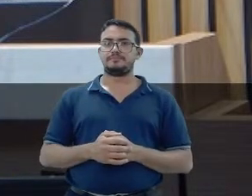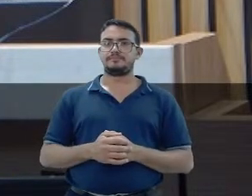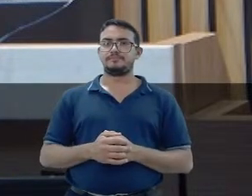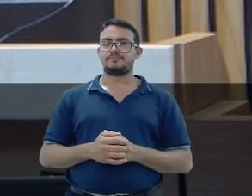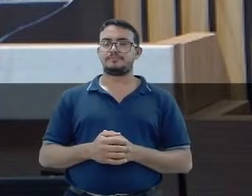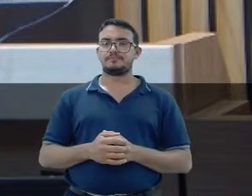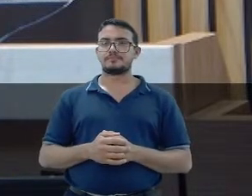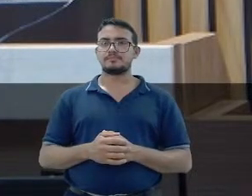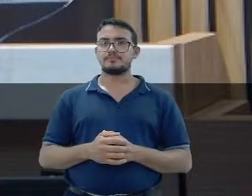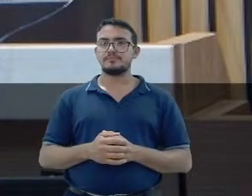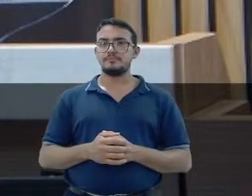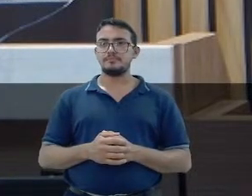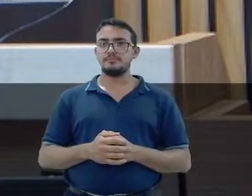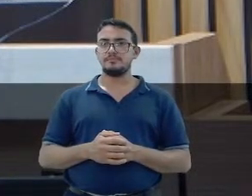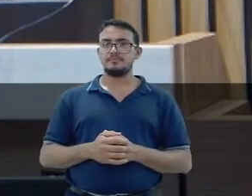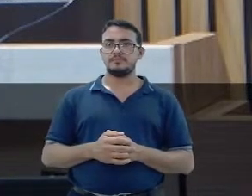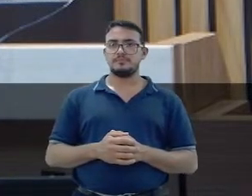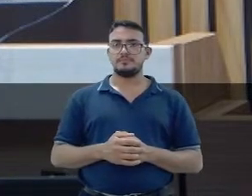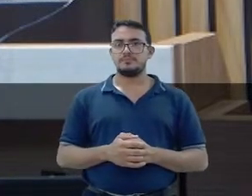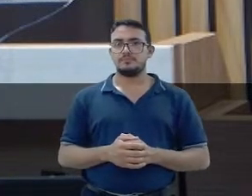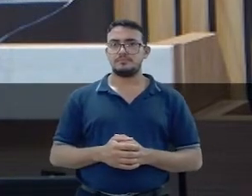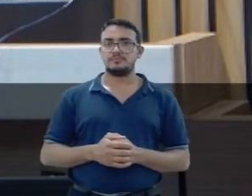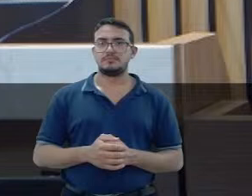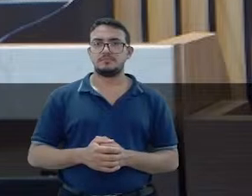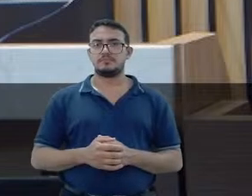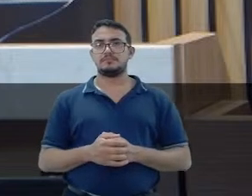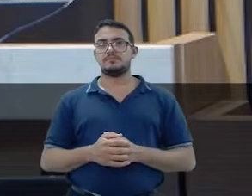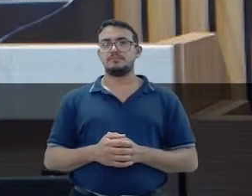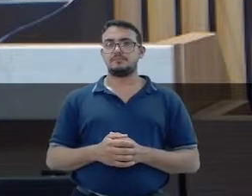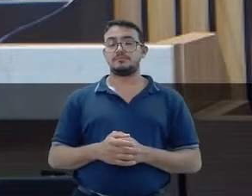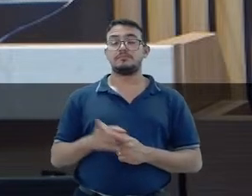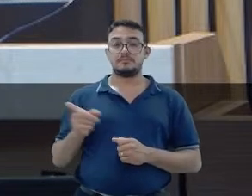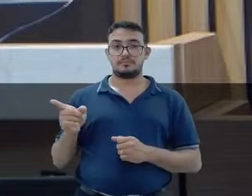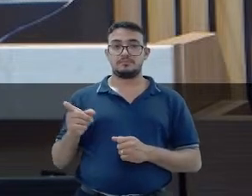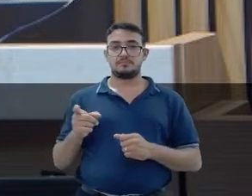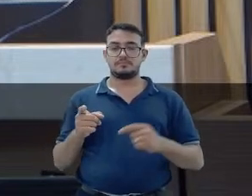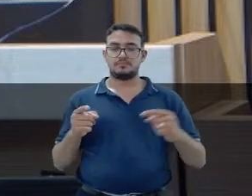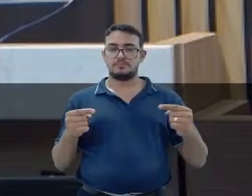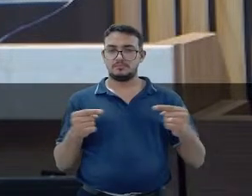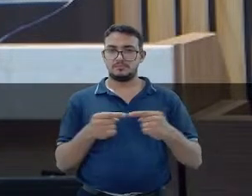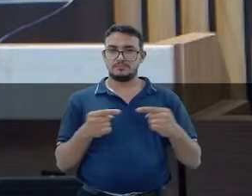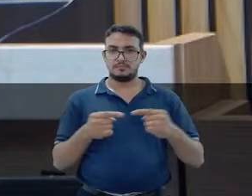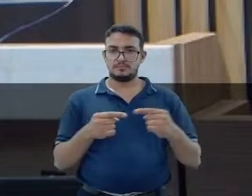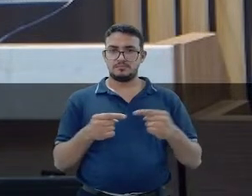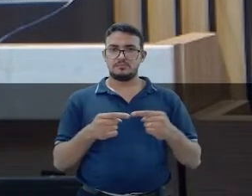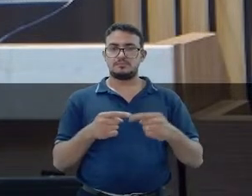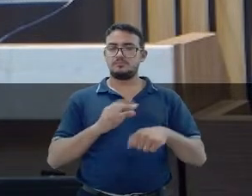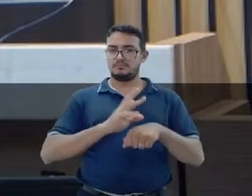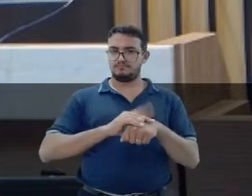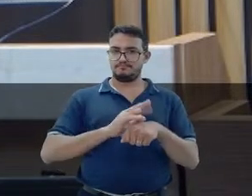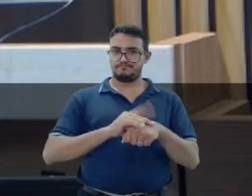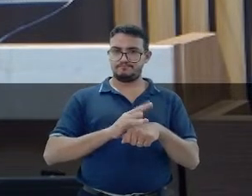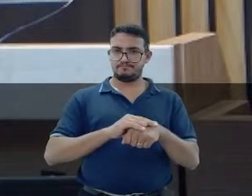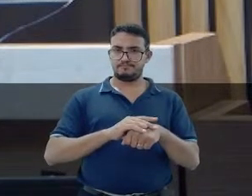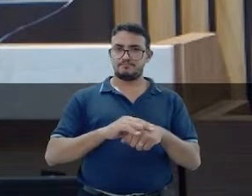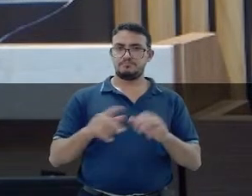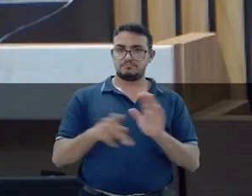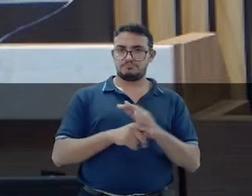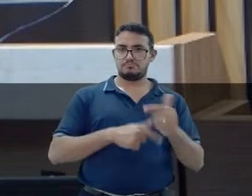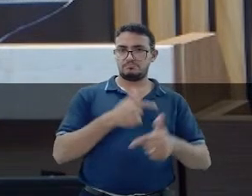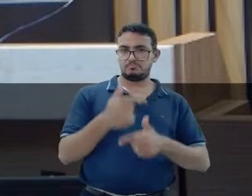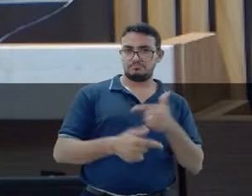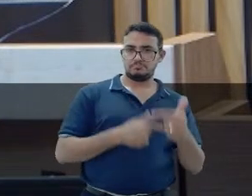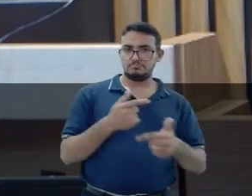Cumpre esclarecer que o nexo técnico-epidemiológico previdenciário corresponde à mera presunção